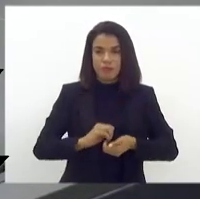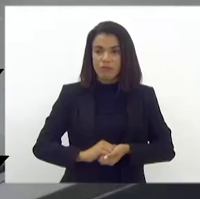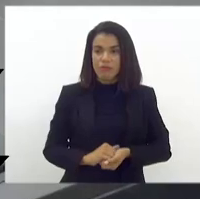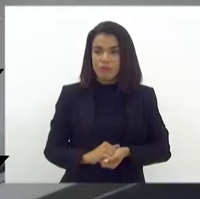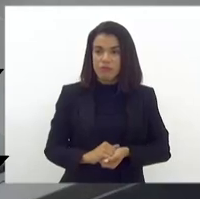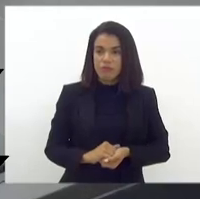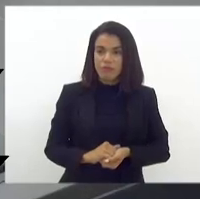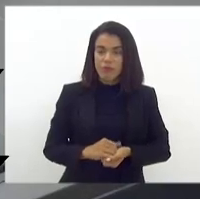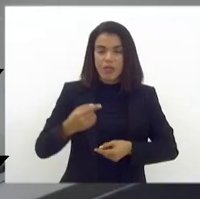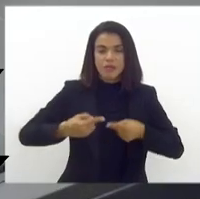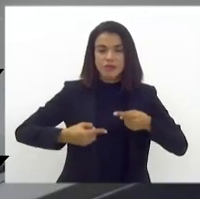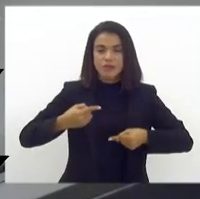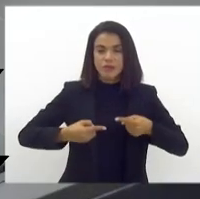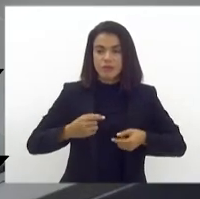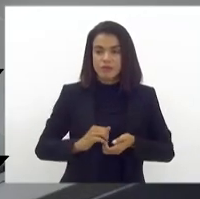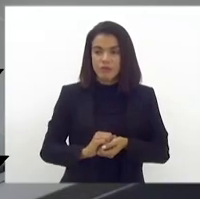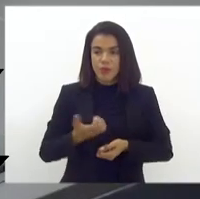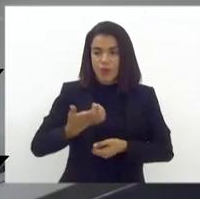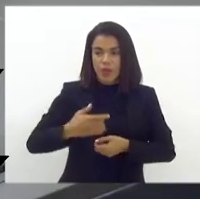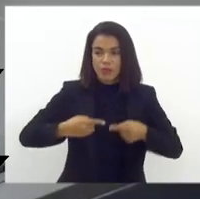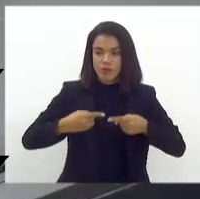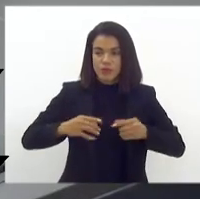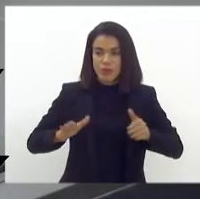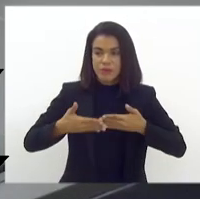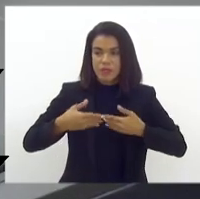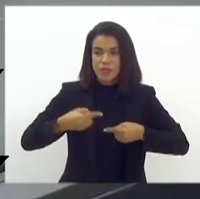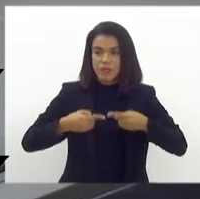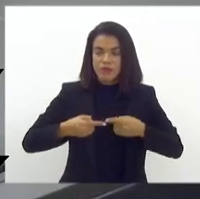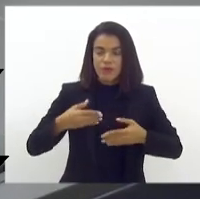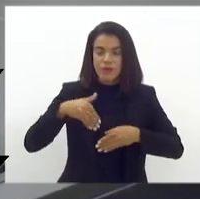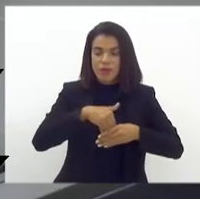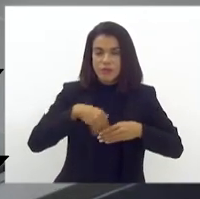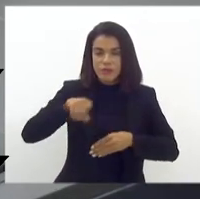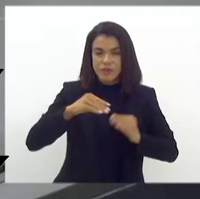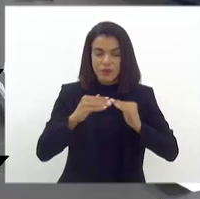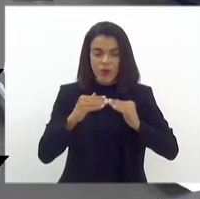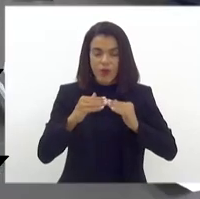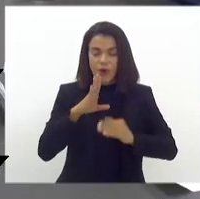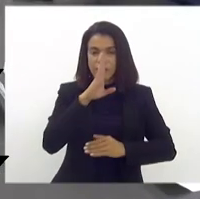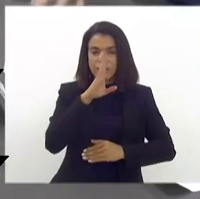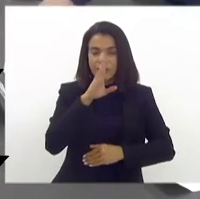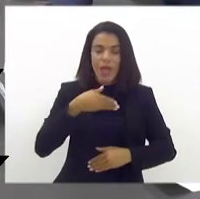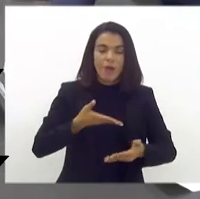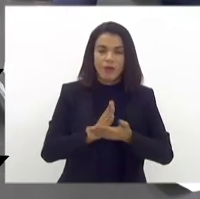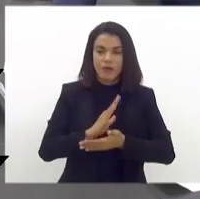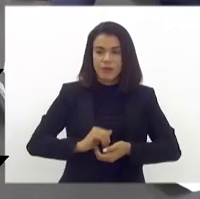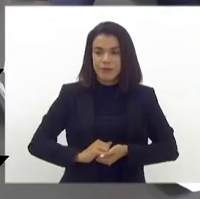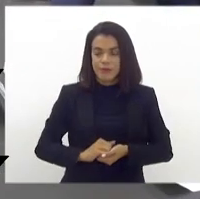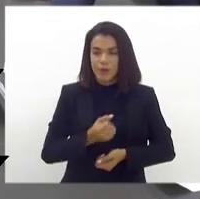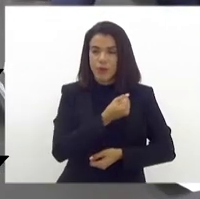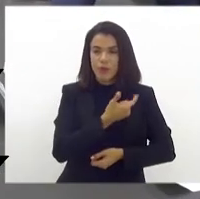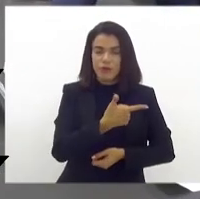constitucionalidade. Em discussão. Não havendo quem queira discutir, encerrada a discussão, em votação, senhores que aprovam, permaneçam como estão, aprovado. 21